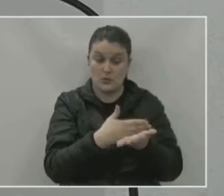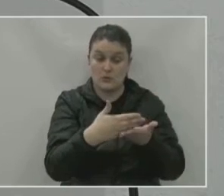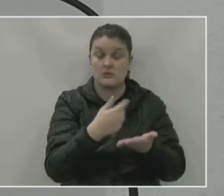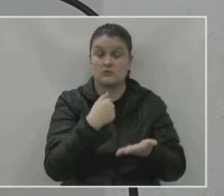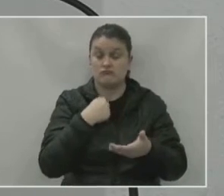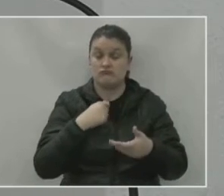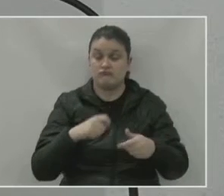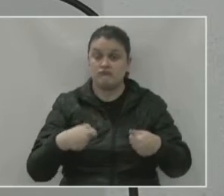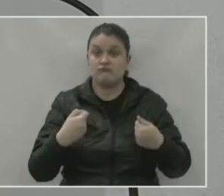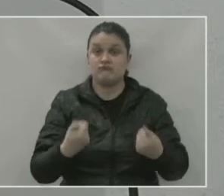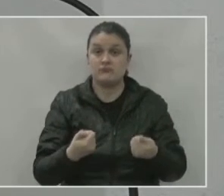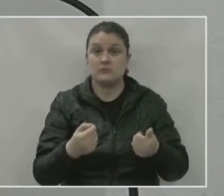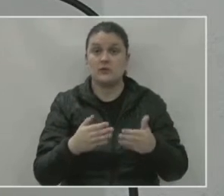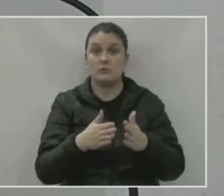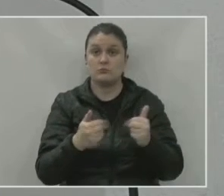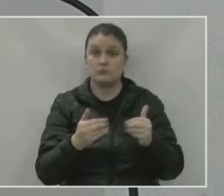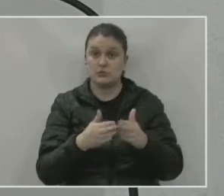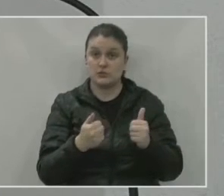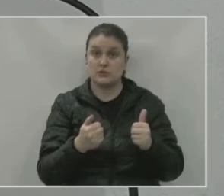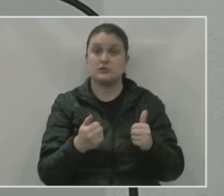dei